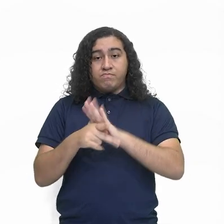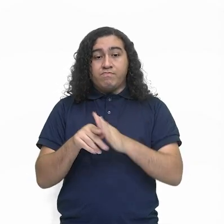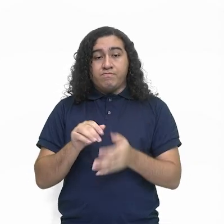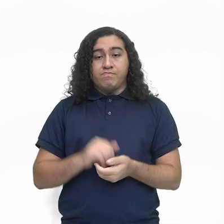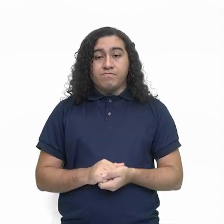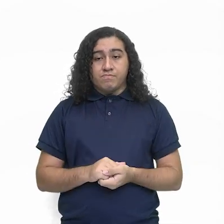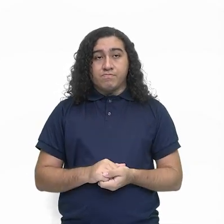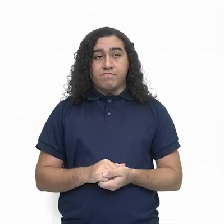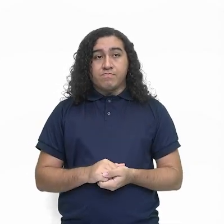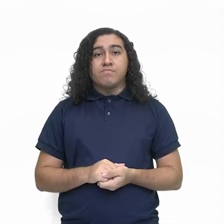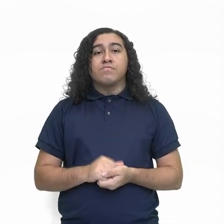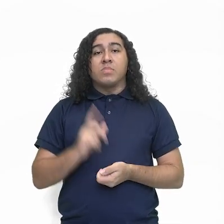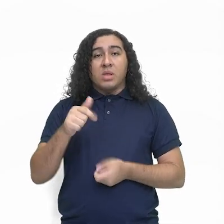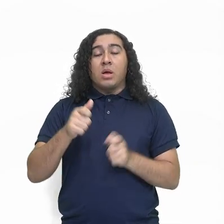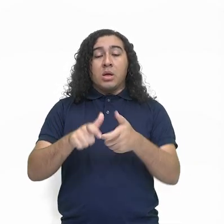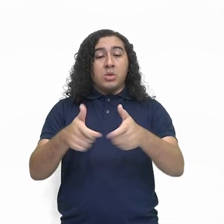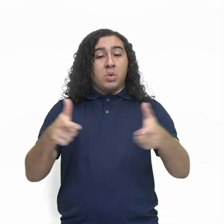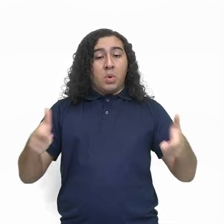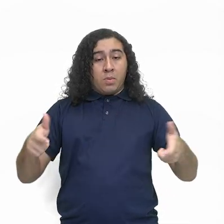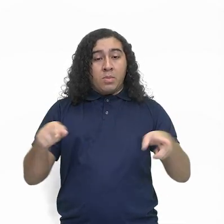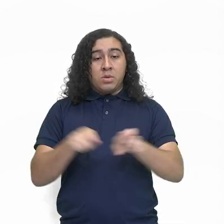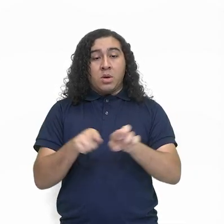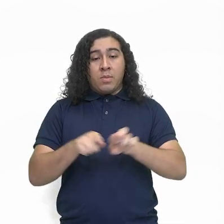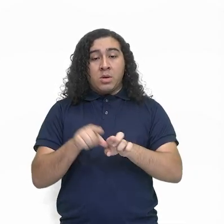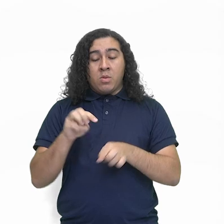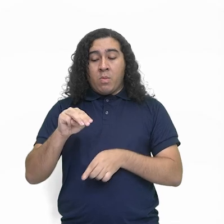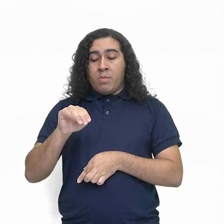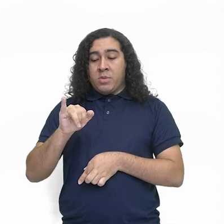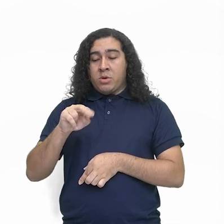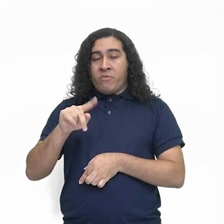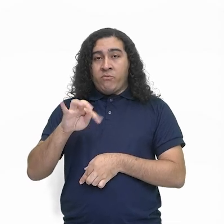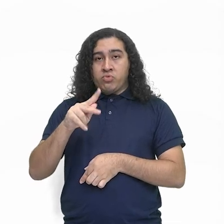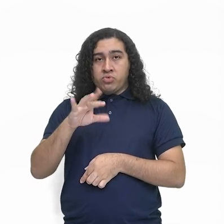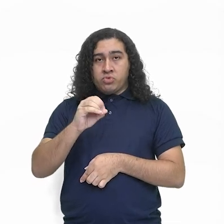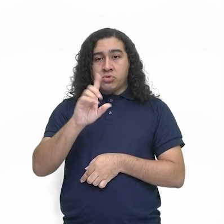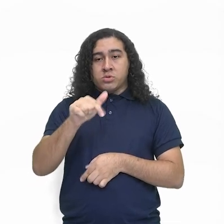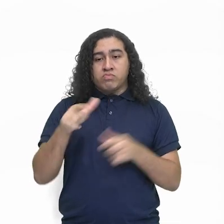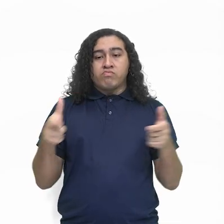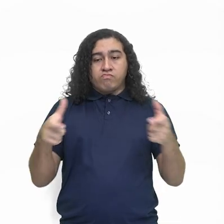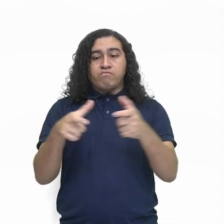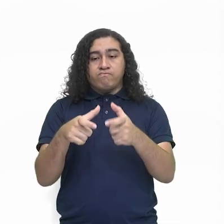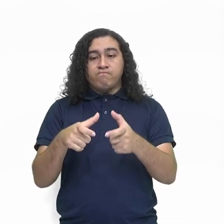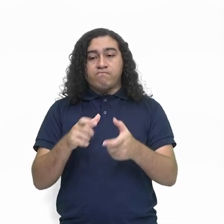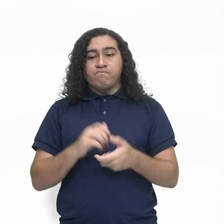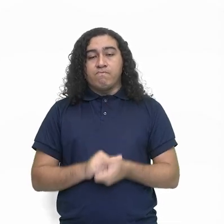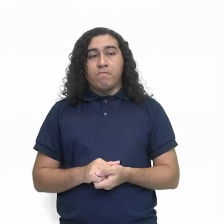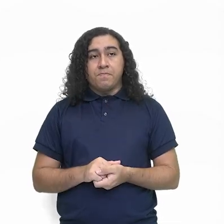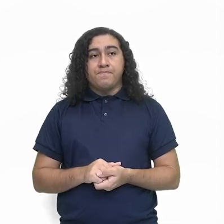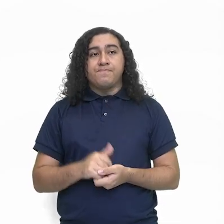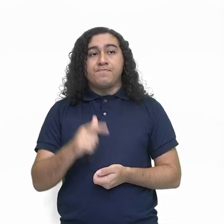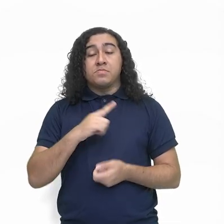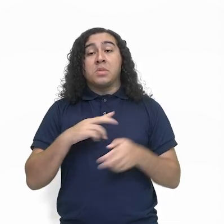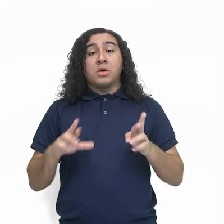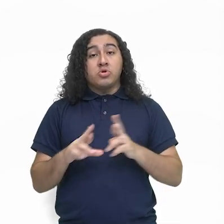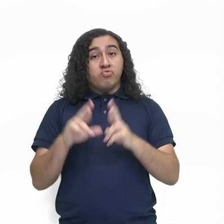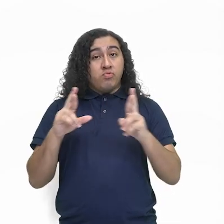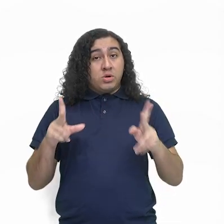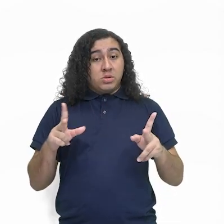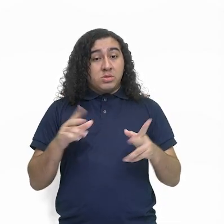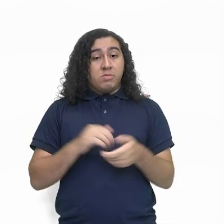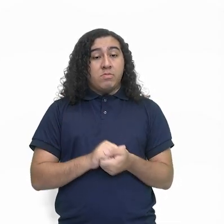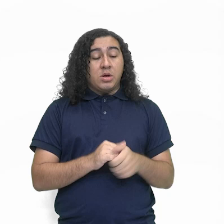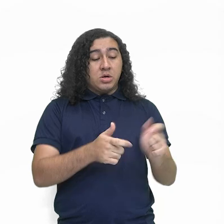que são as grandes propriedades, e os minifúndios, que são as pequenas propriedades. Então você tem ali diferenças, né? As